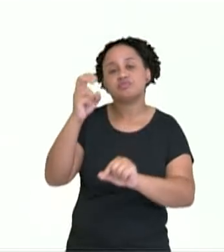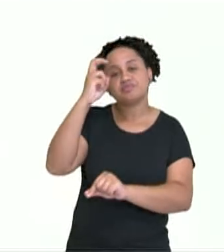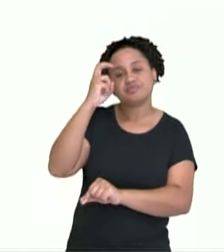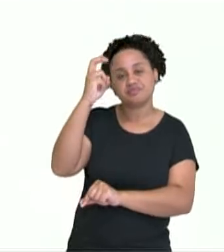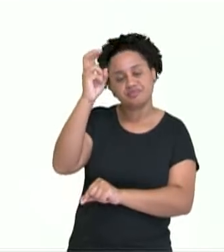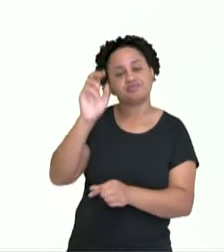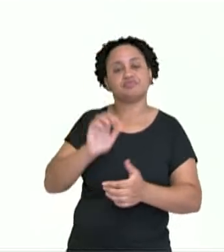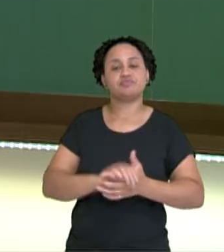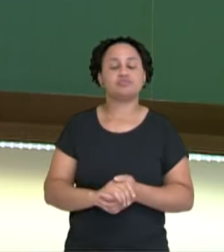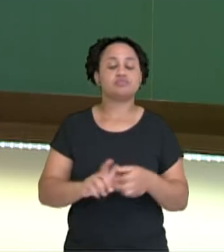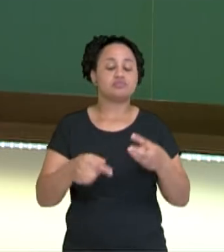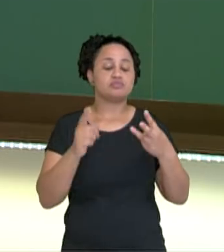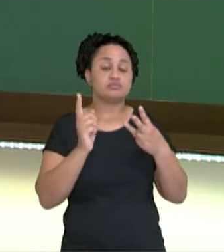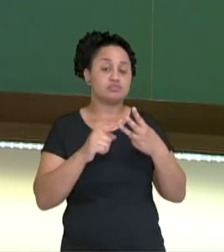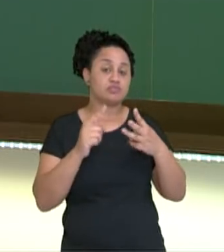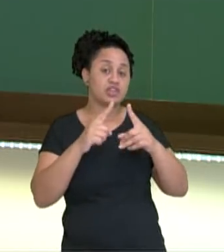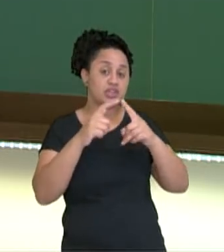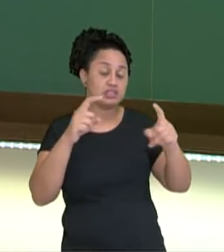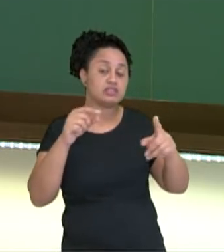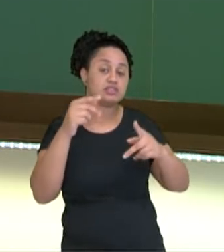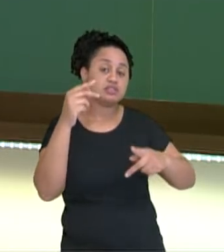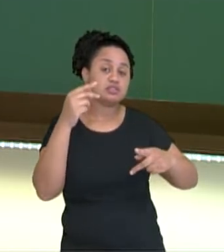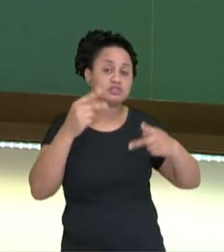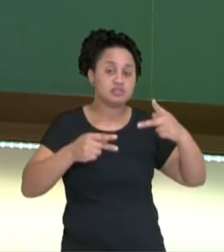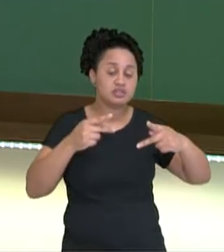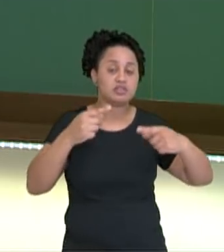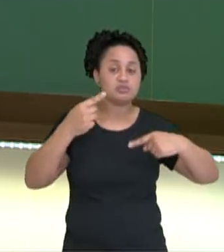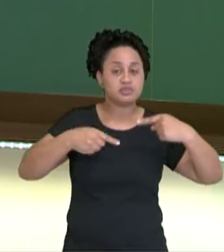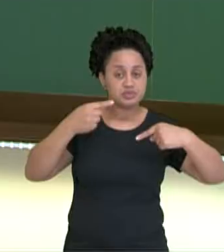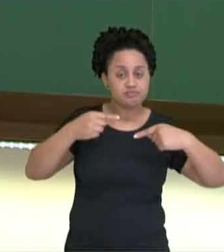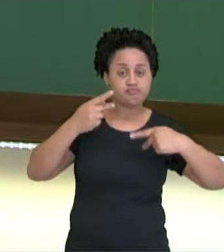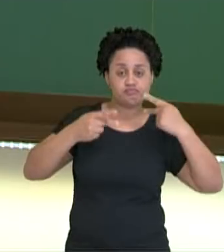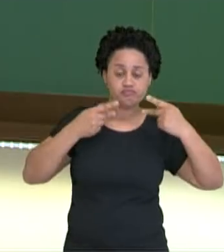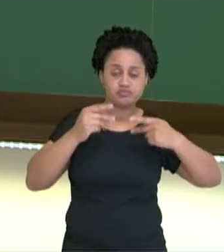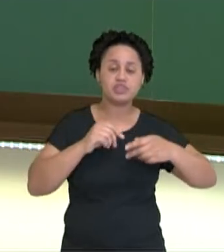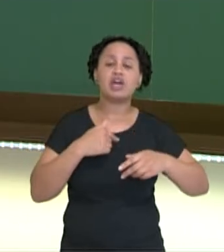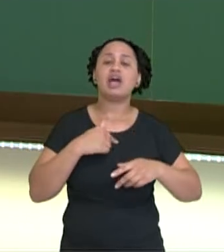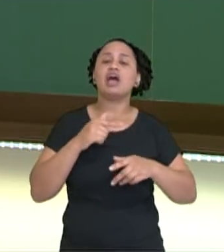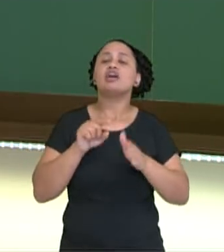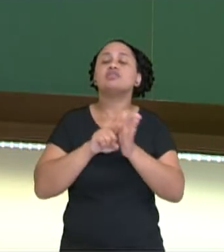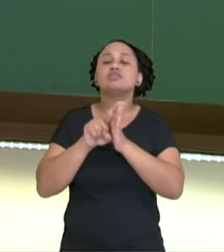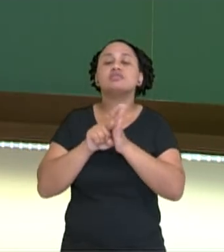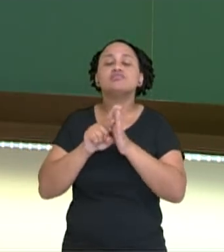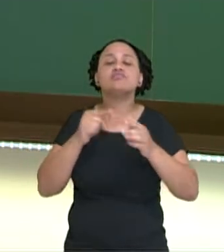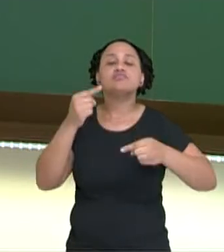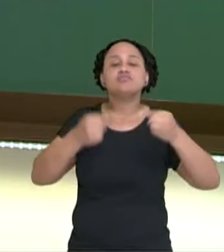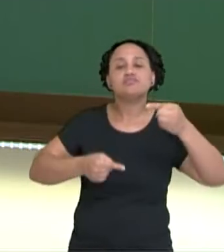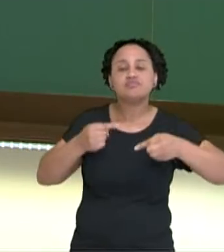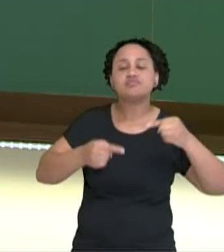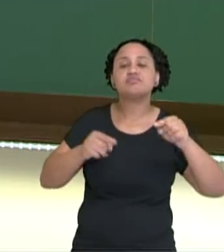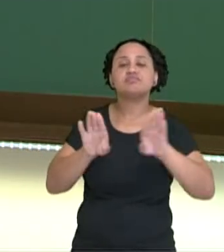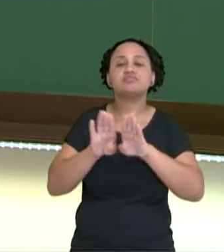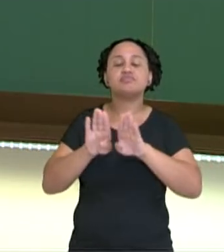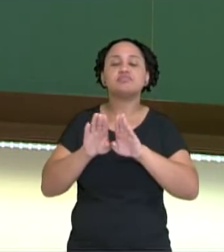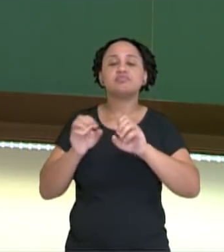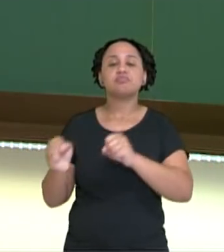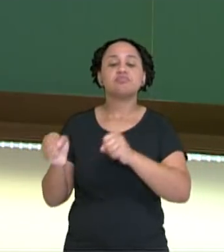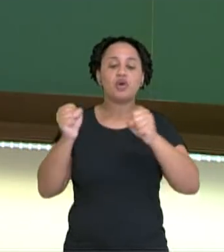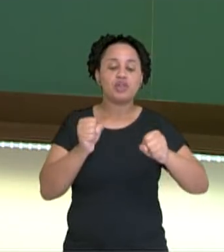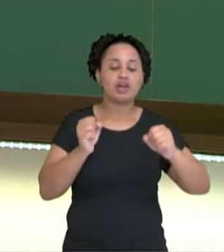a ciência política dedica-se ao estudo da política e das formas de poder e dominação em uma